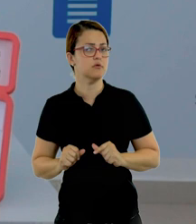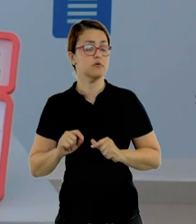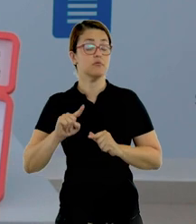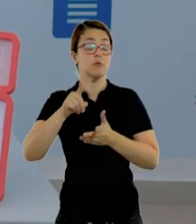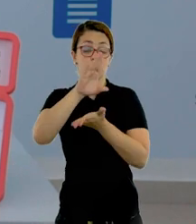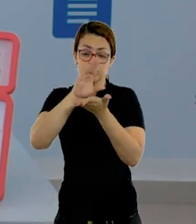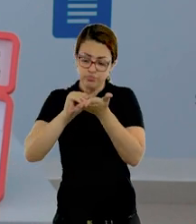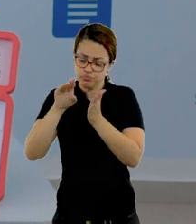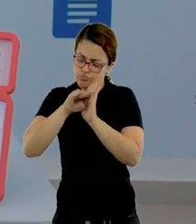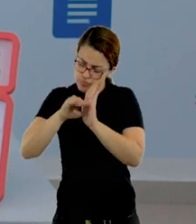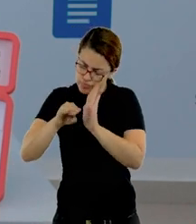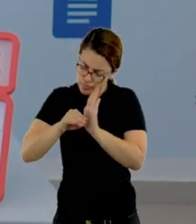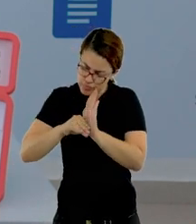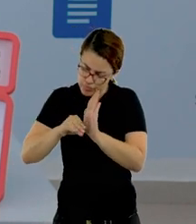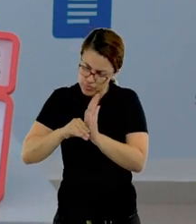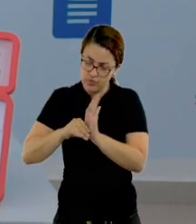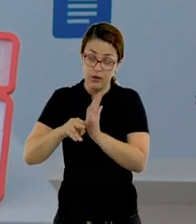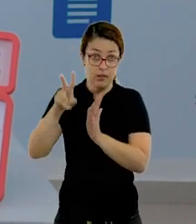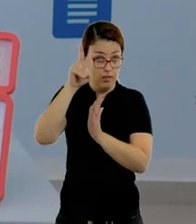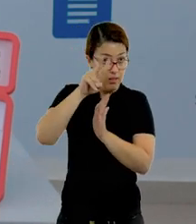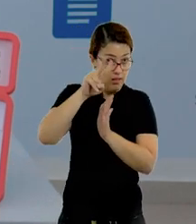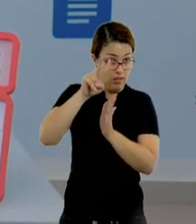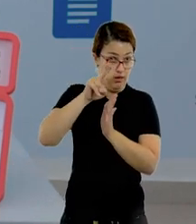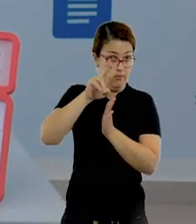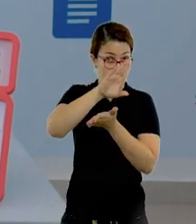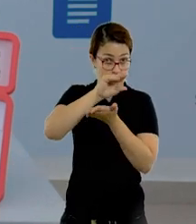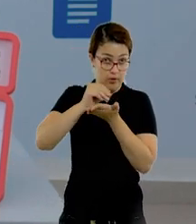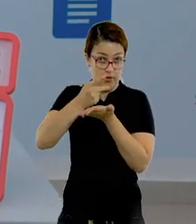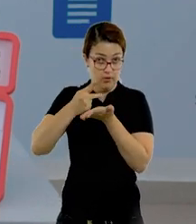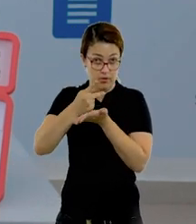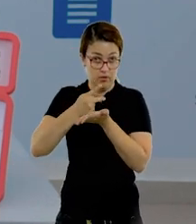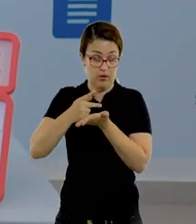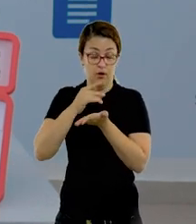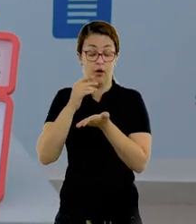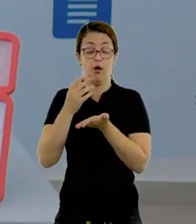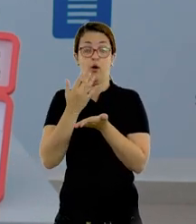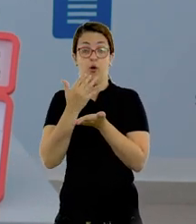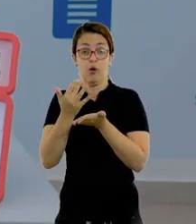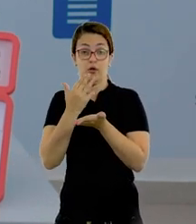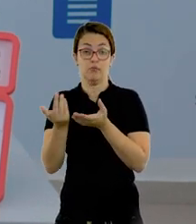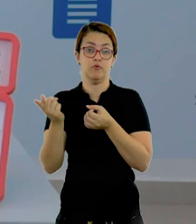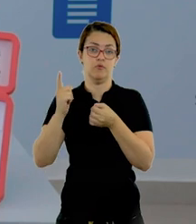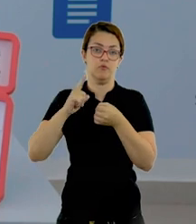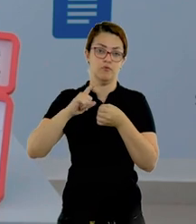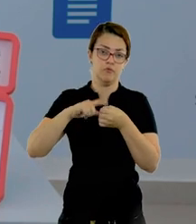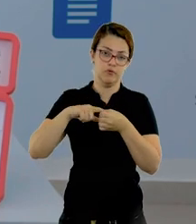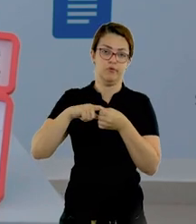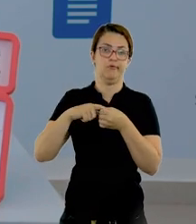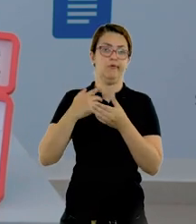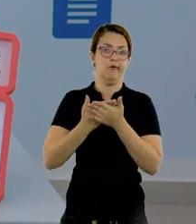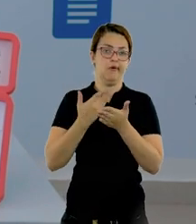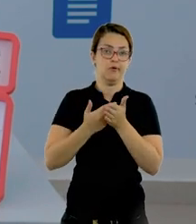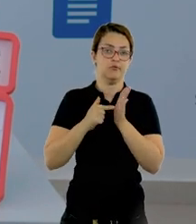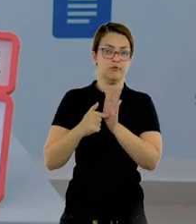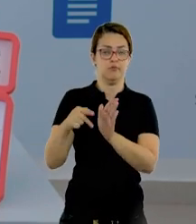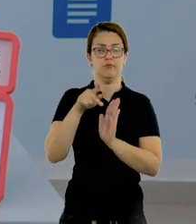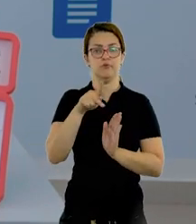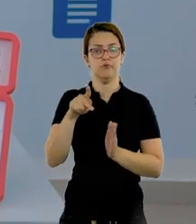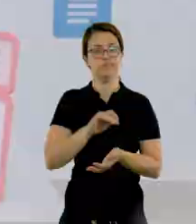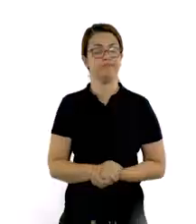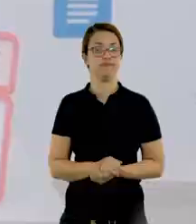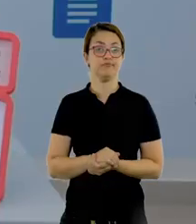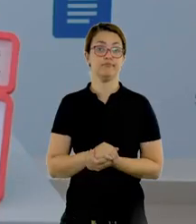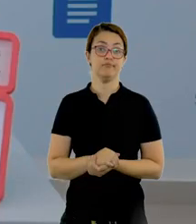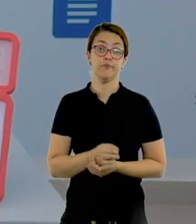depois de você registrar, não esqueça de copiar as figuras e colorir bem no caderno, para quando as aulas retornarem, você mostrar a sua